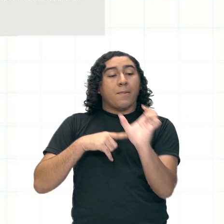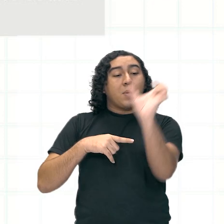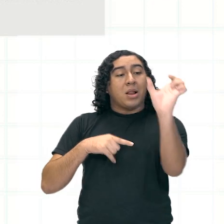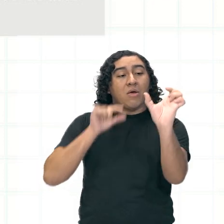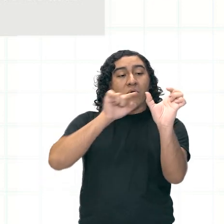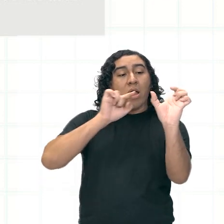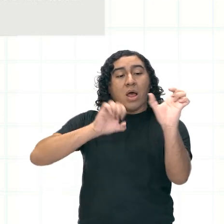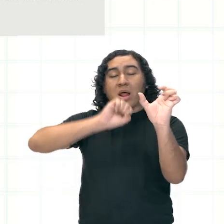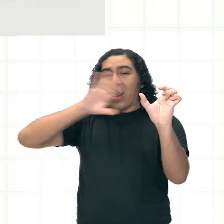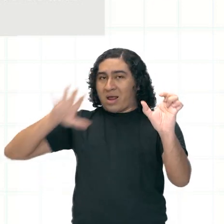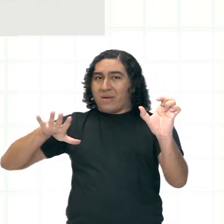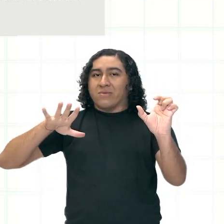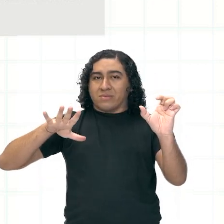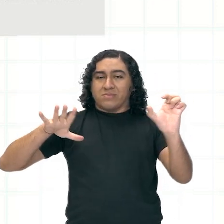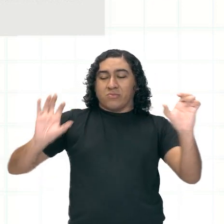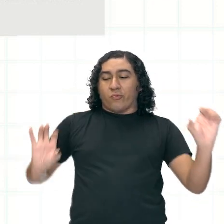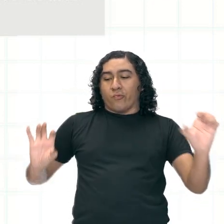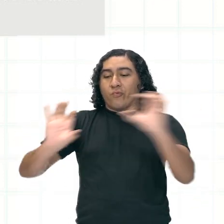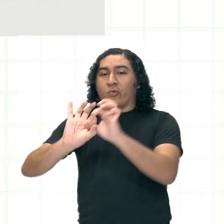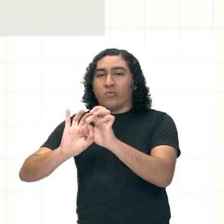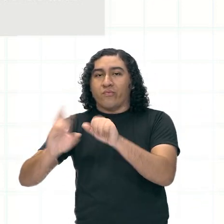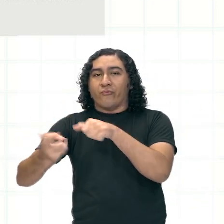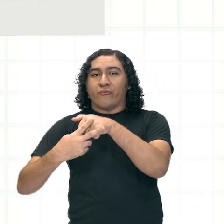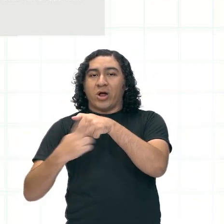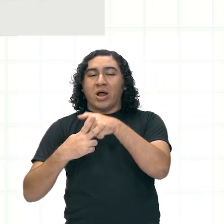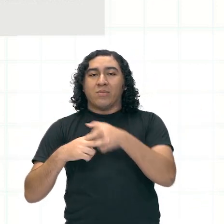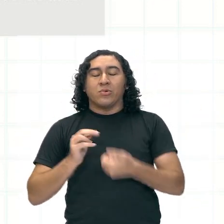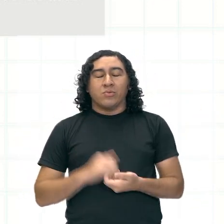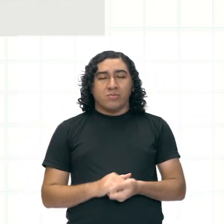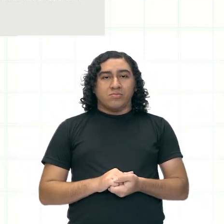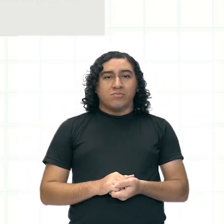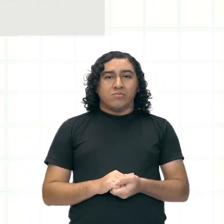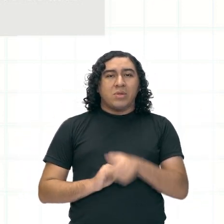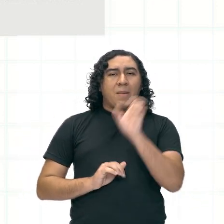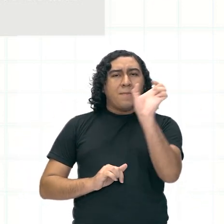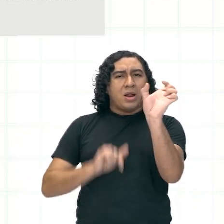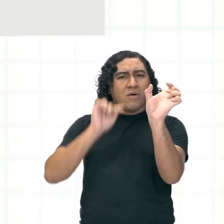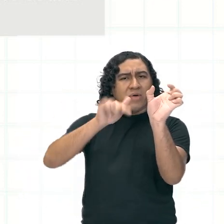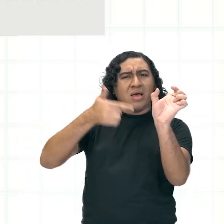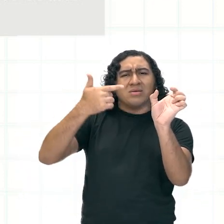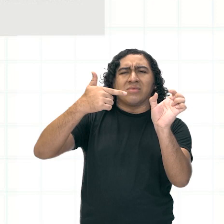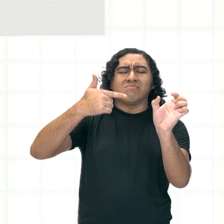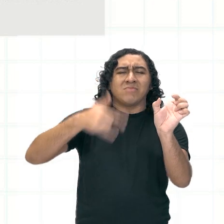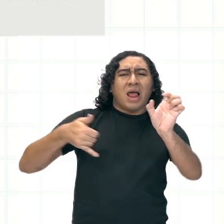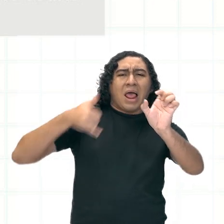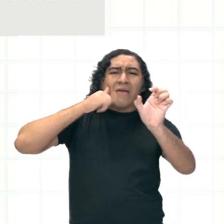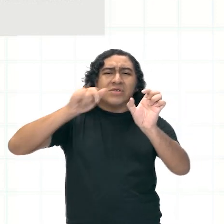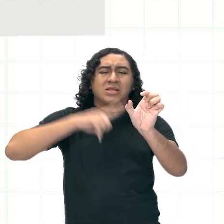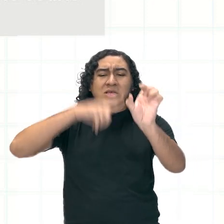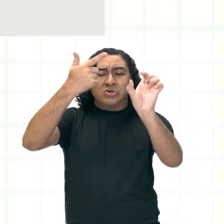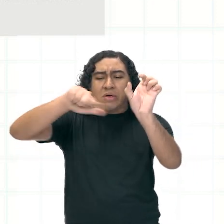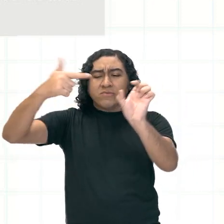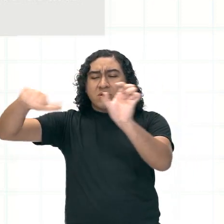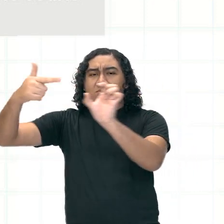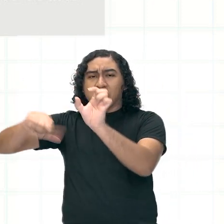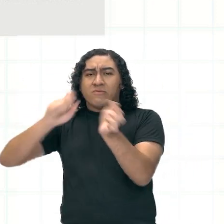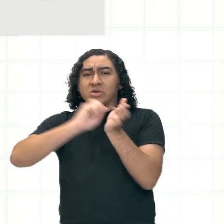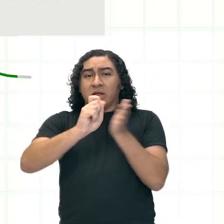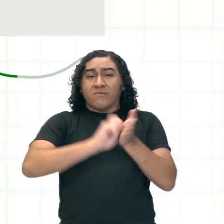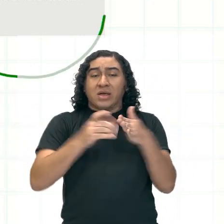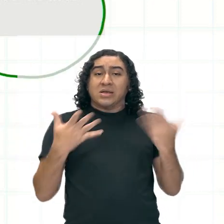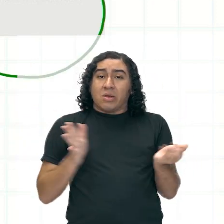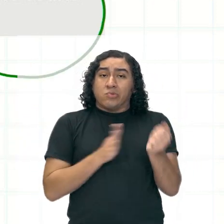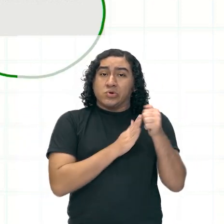quem é o sujeito. Então, esse sujeito, ele não foi escrito novamente, claro, para evitar a repetição, e aqui ele